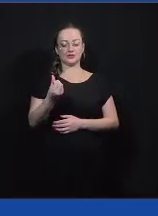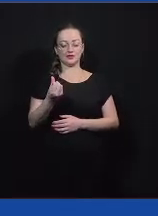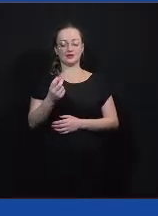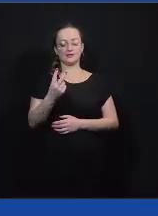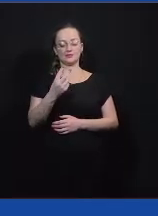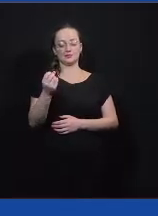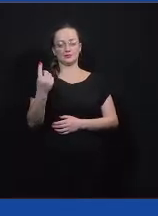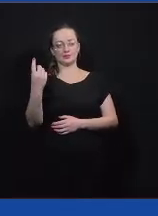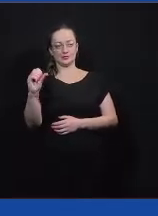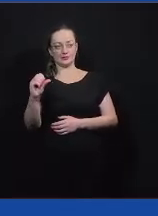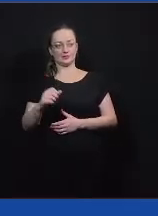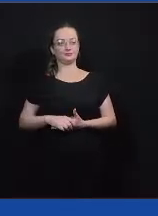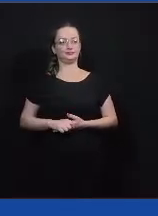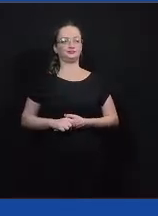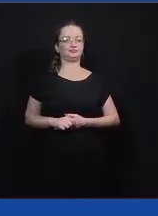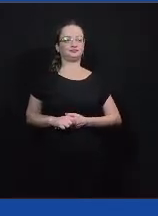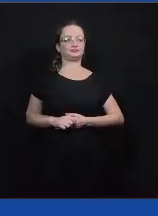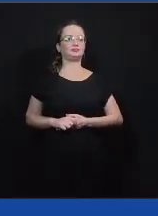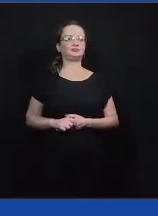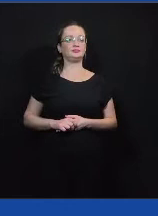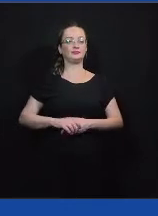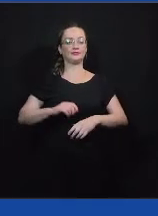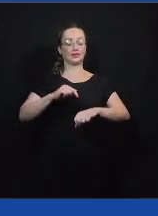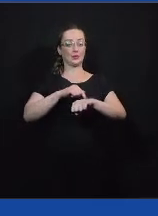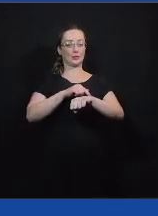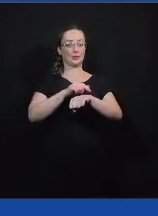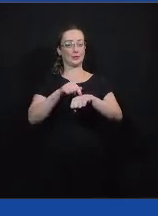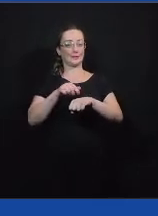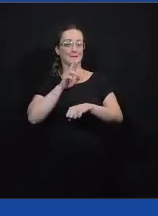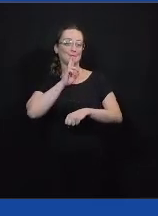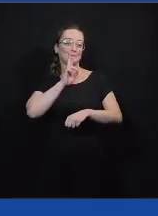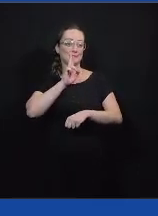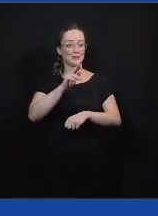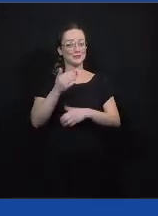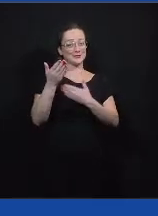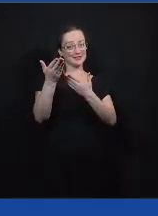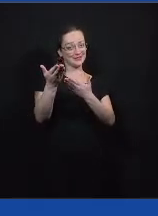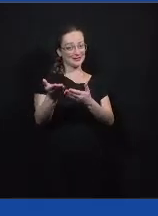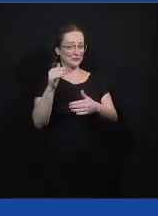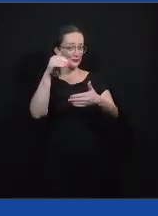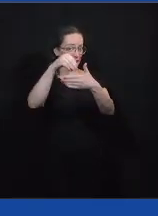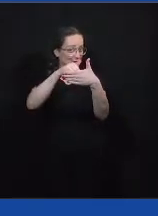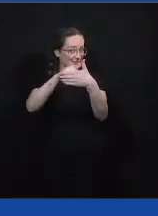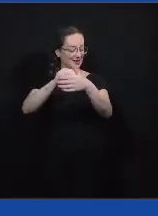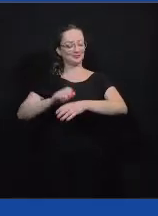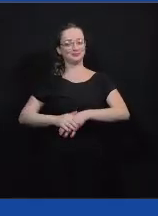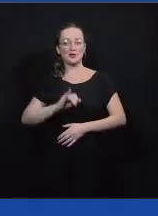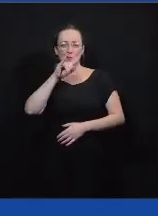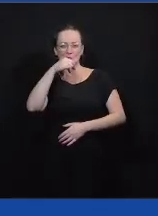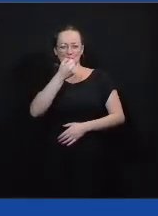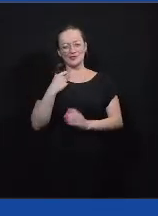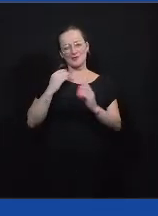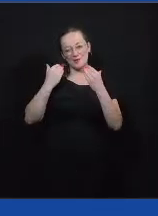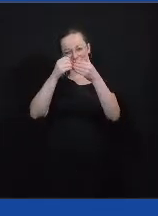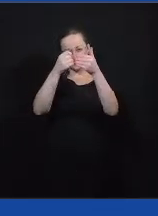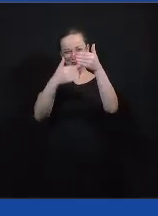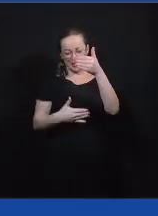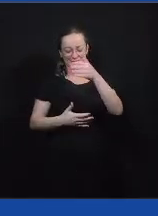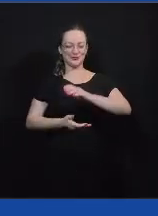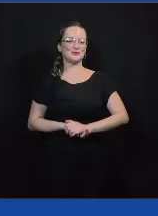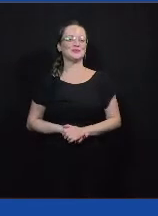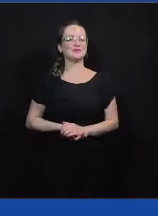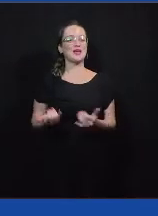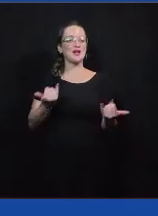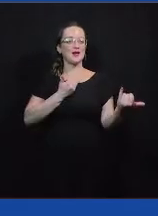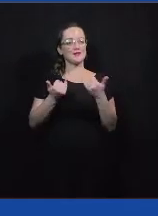a o tempo para resposta agora só ver de botar Aproveita e coloca no chat E aí já